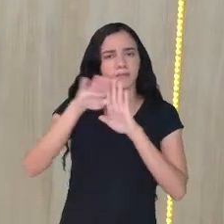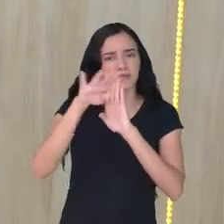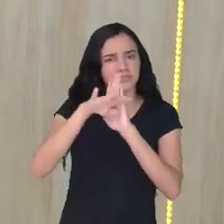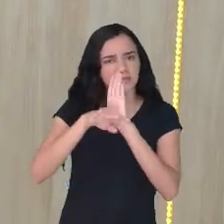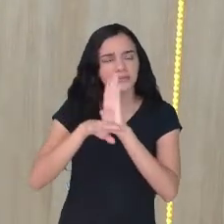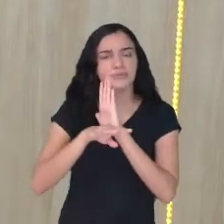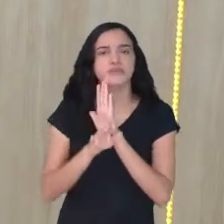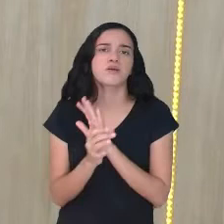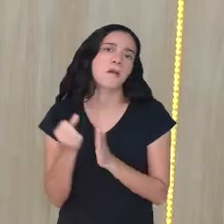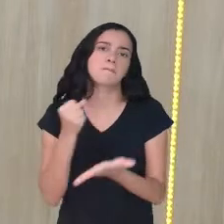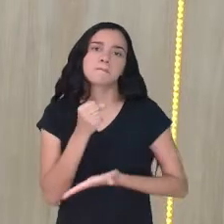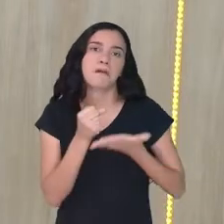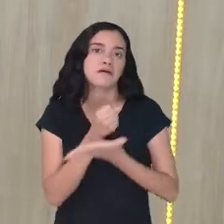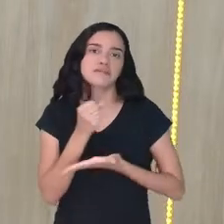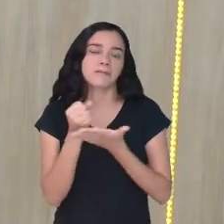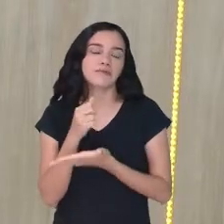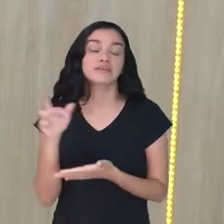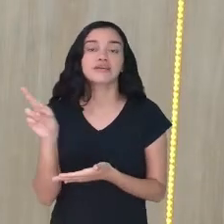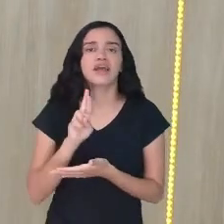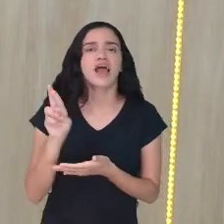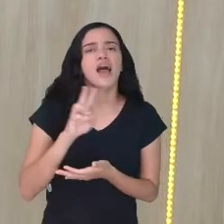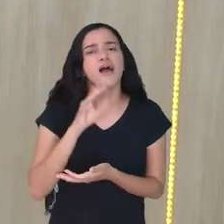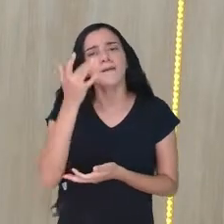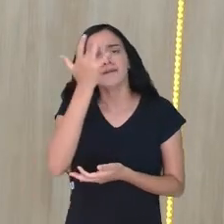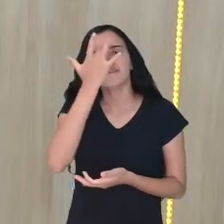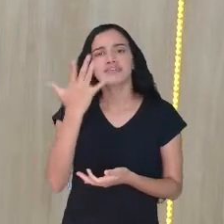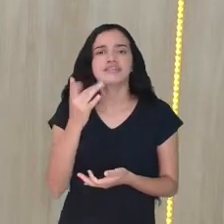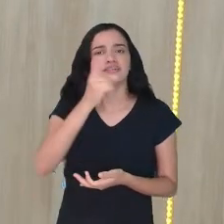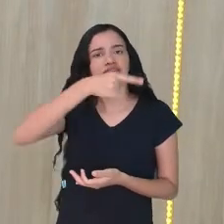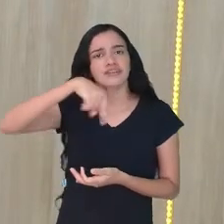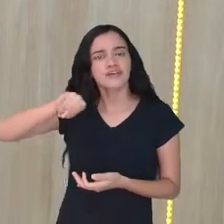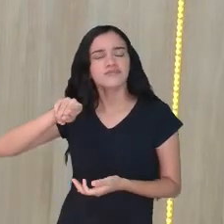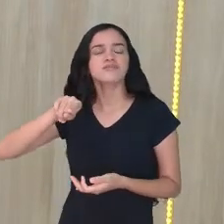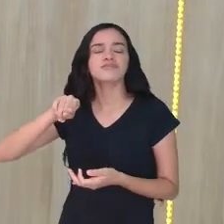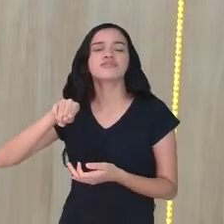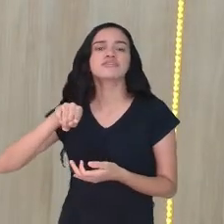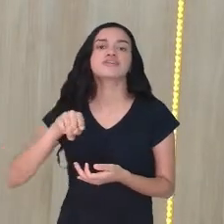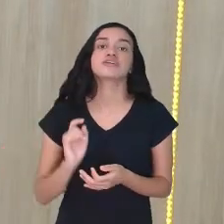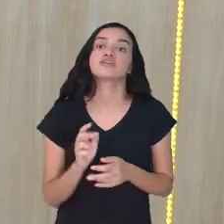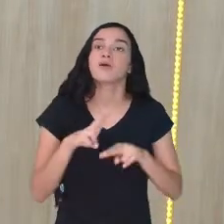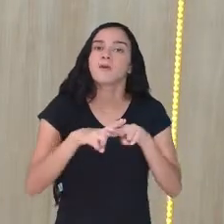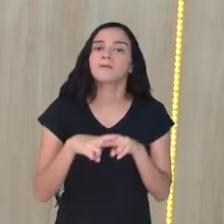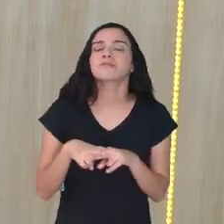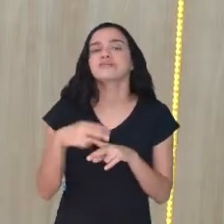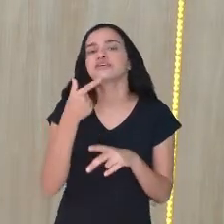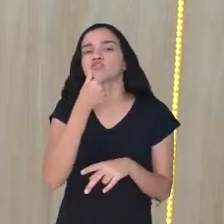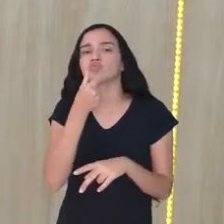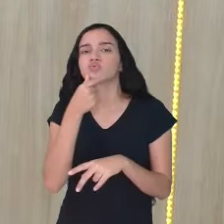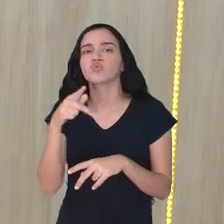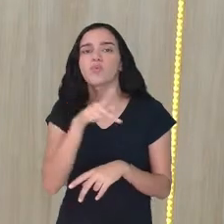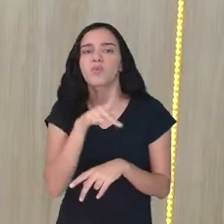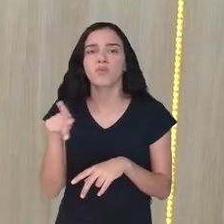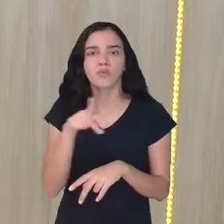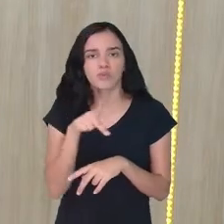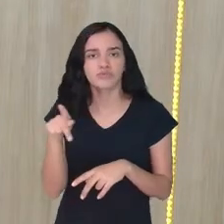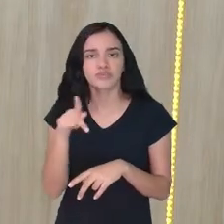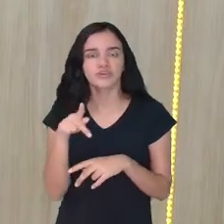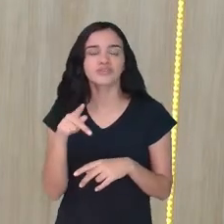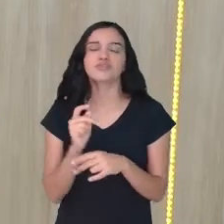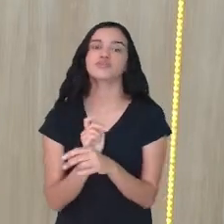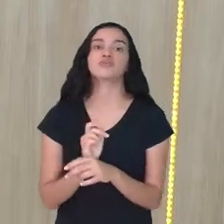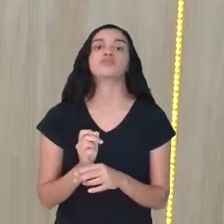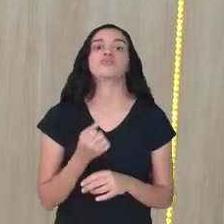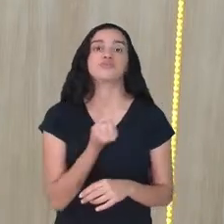é basicamente real, é para facilitar você. Foi por isso que o professor Pedro fez esses números inteiros,